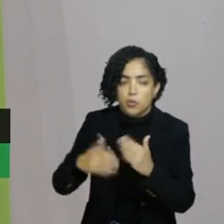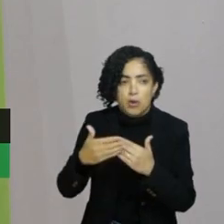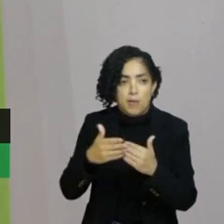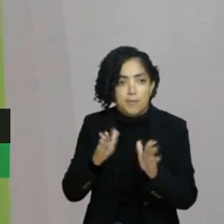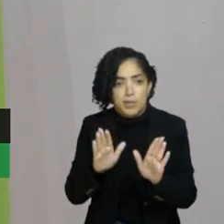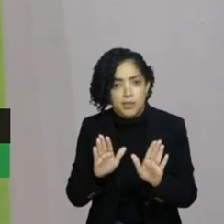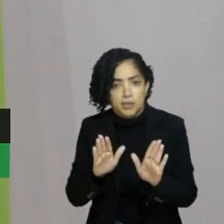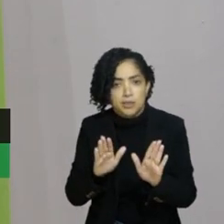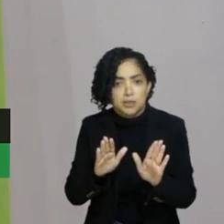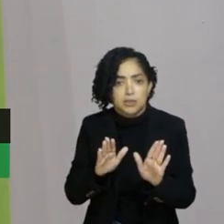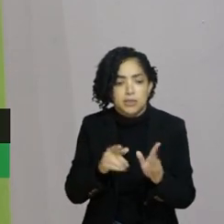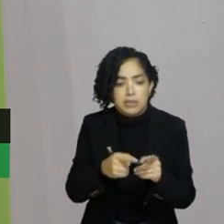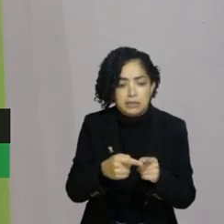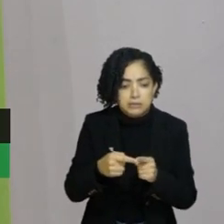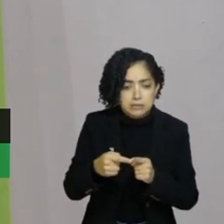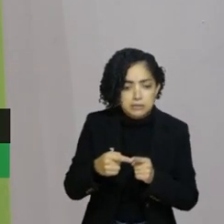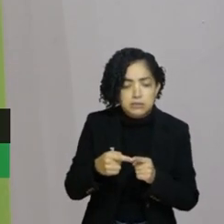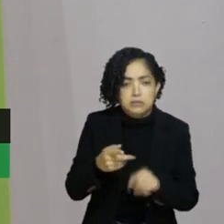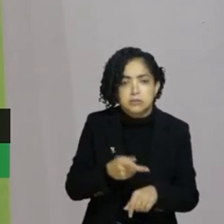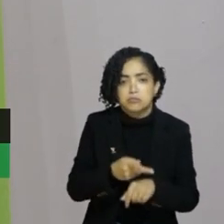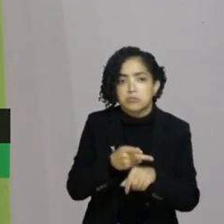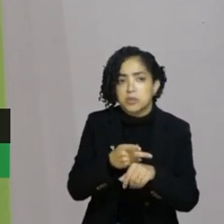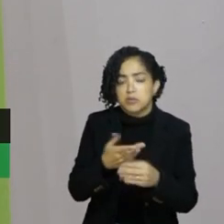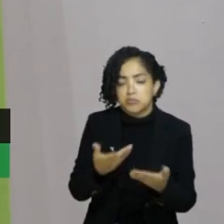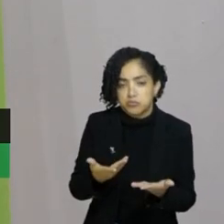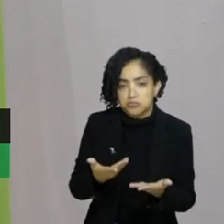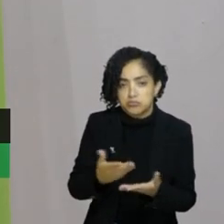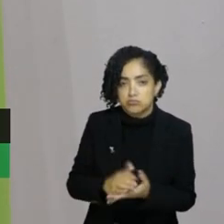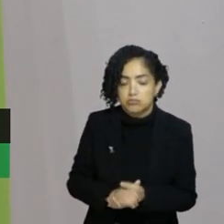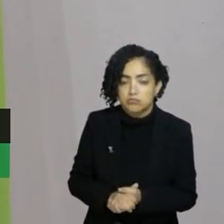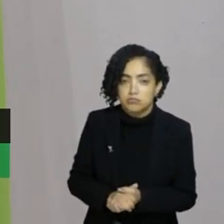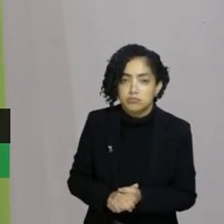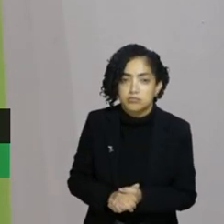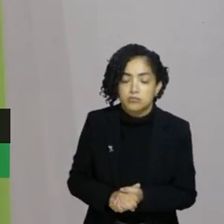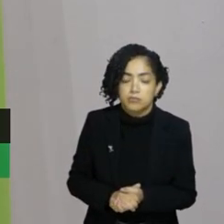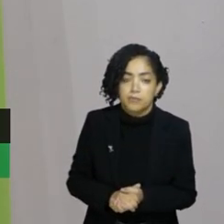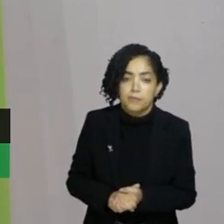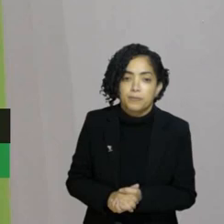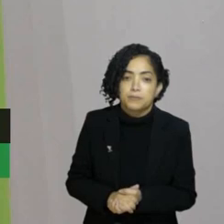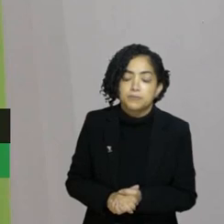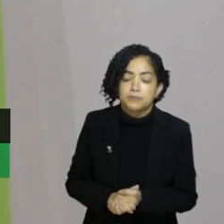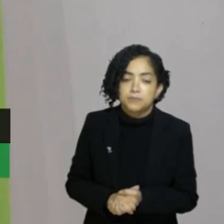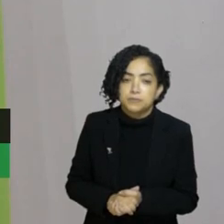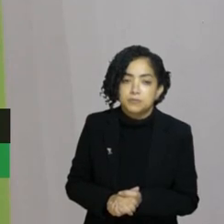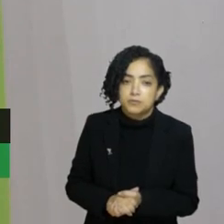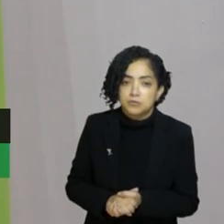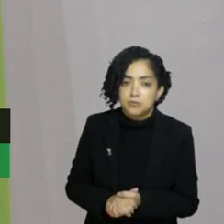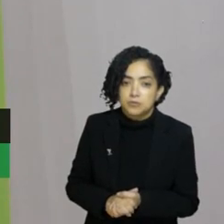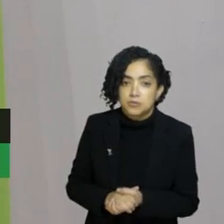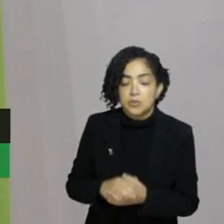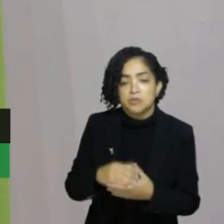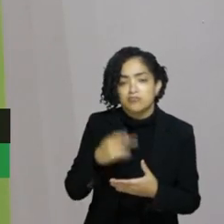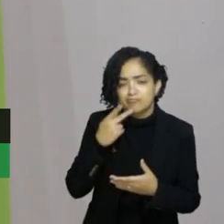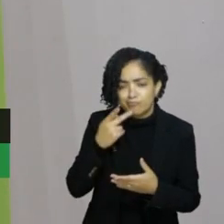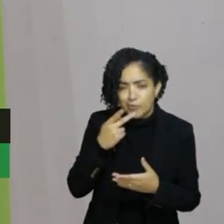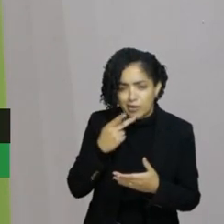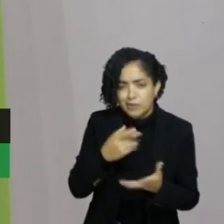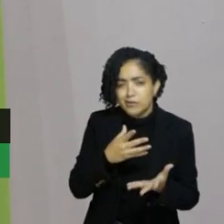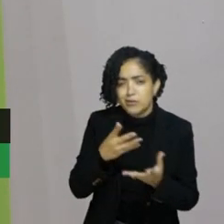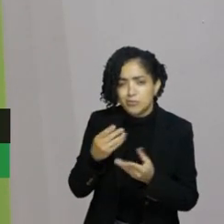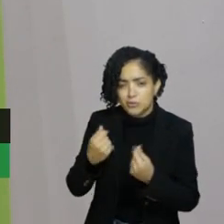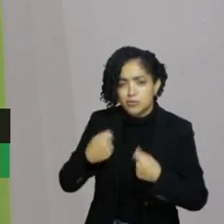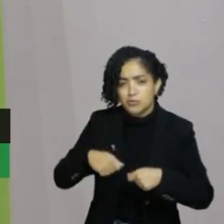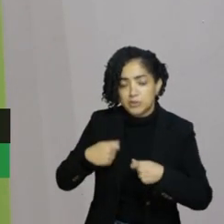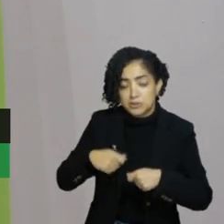dar licença-prêmio? Então, eu teria muita coisa para falar. mas o meu tempo